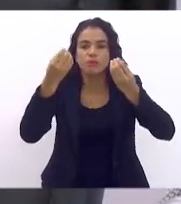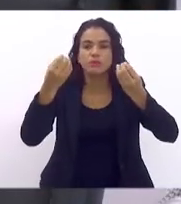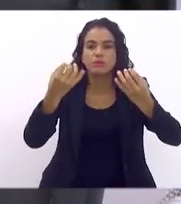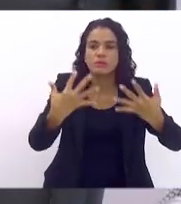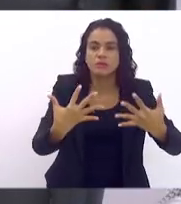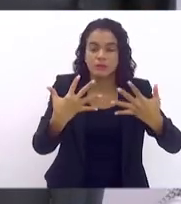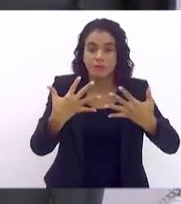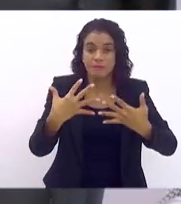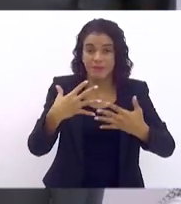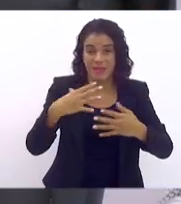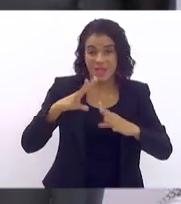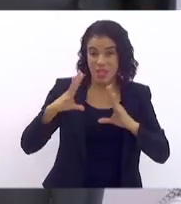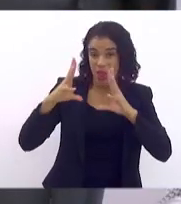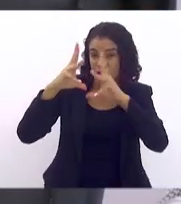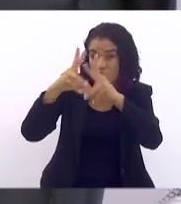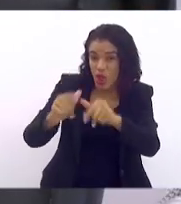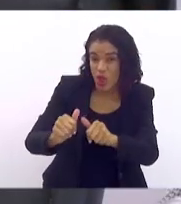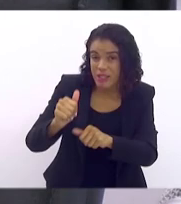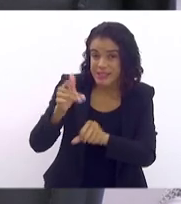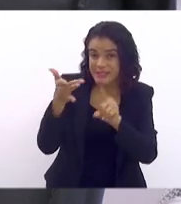todas essas vítimas,